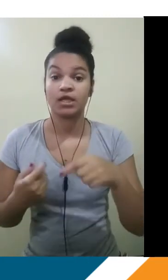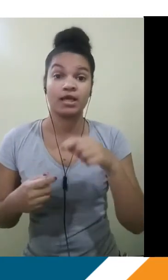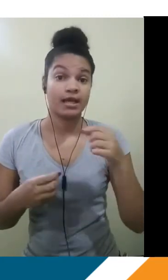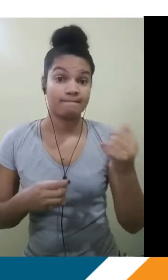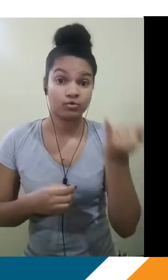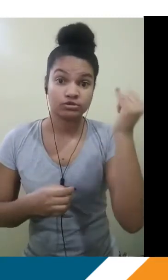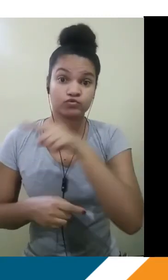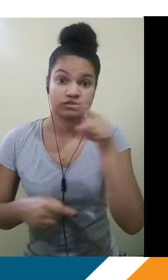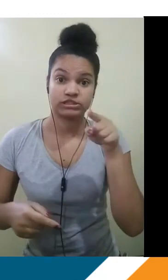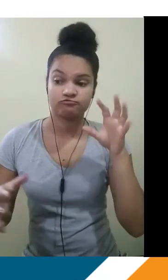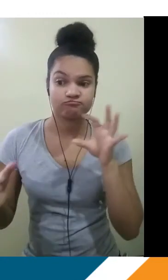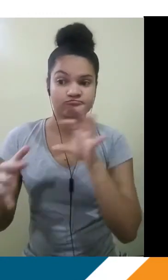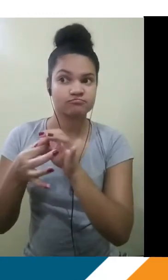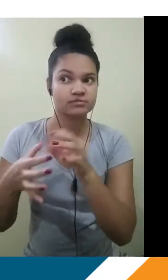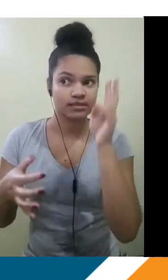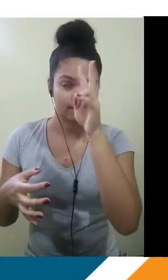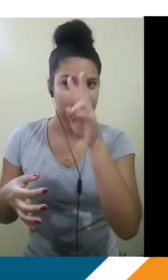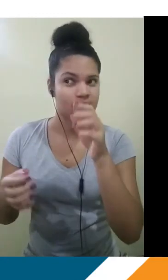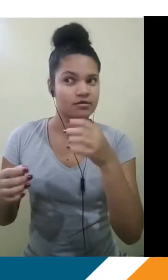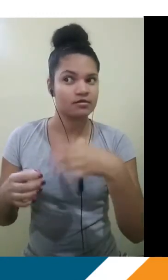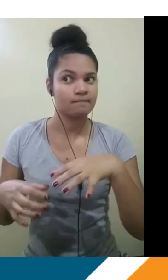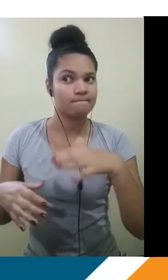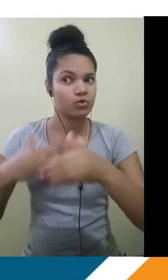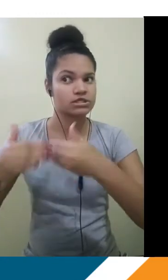relacione a fotossíntese com o processo de respiração celular.